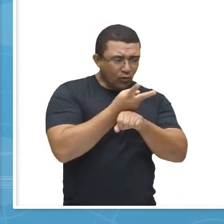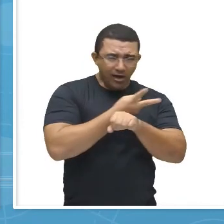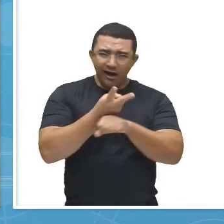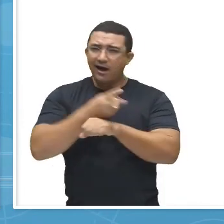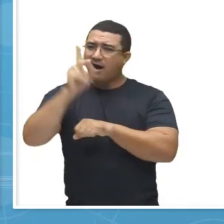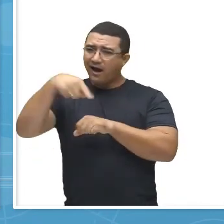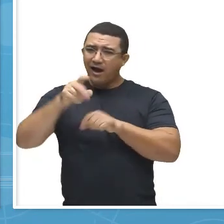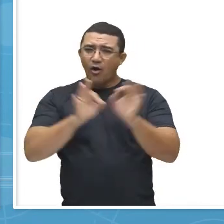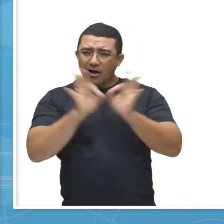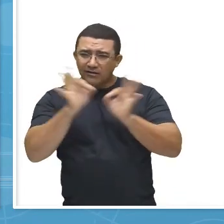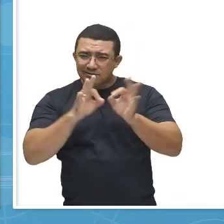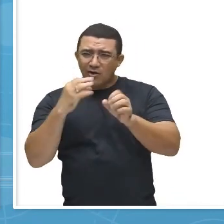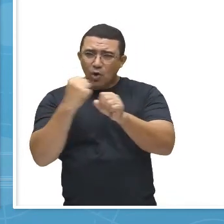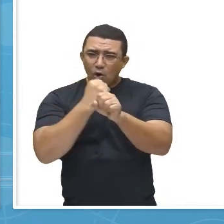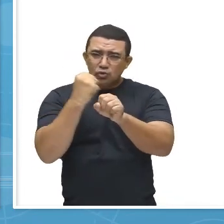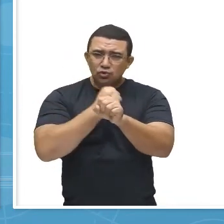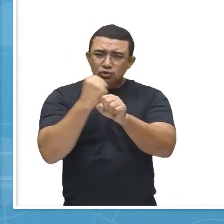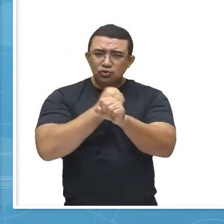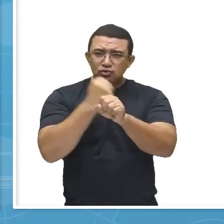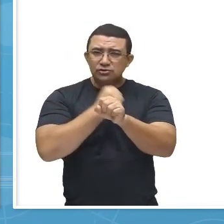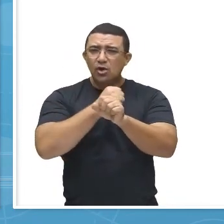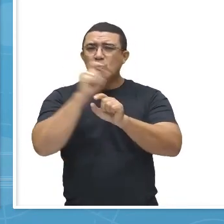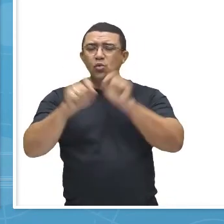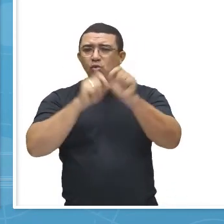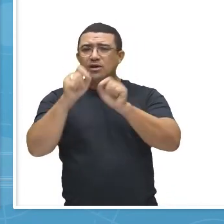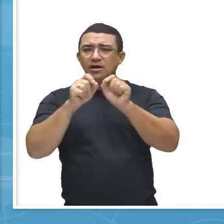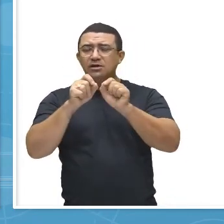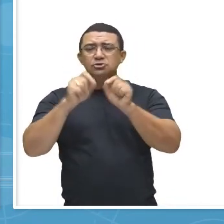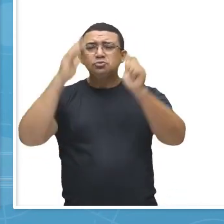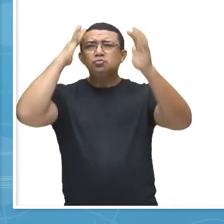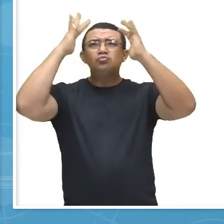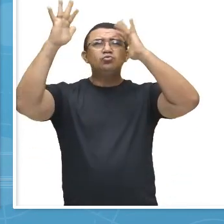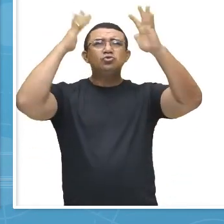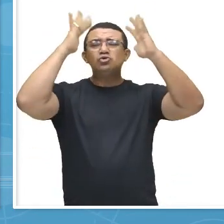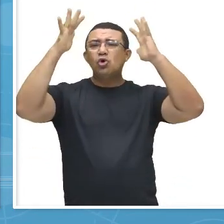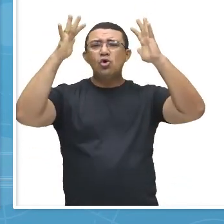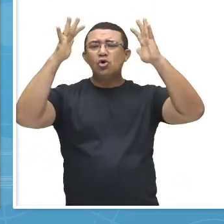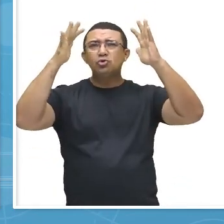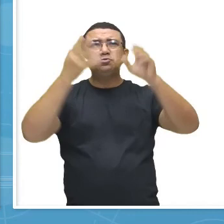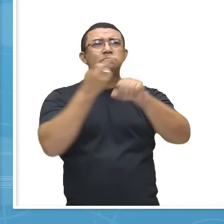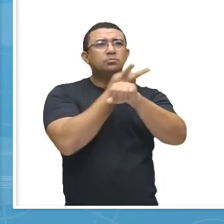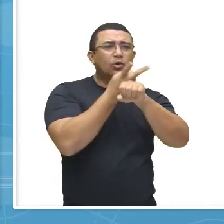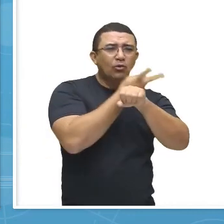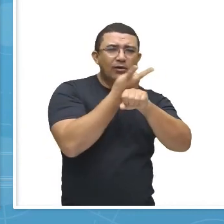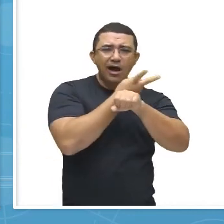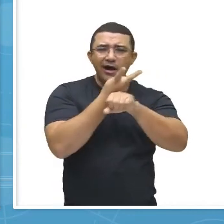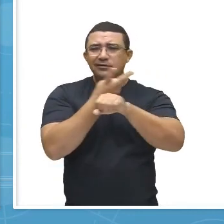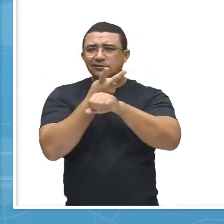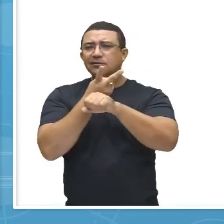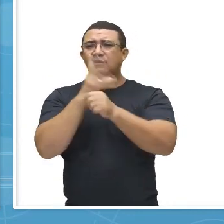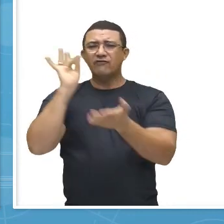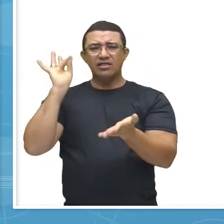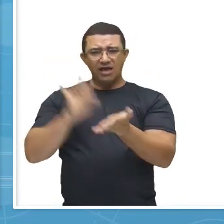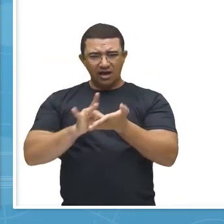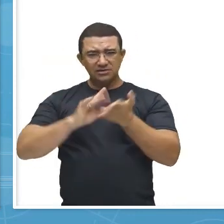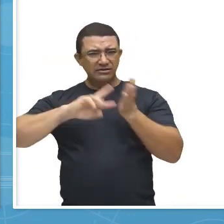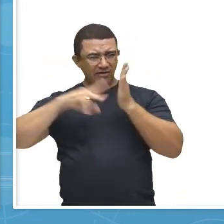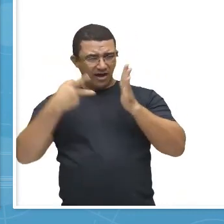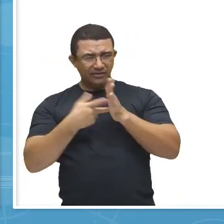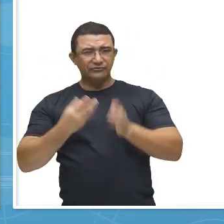construção e de um ideal que irá ser uma plataforma de busca pelo sentido dessa vida, né?